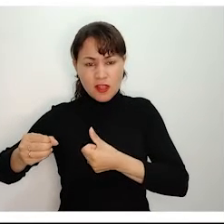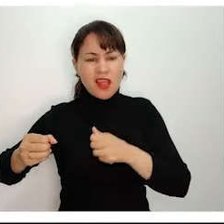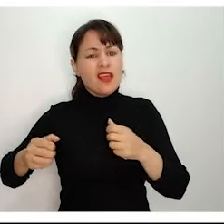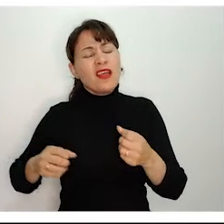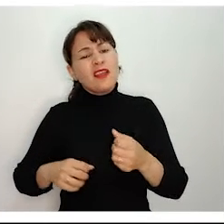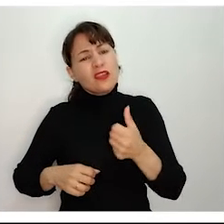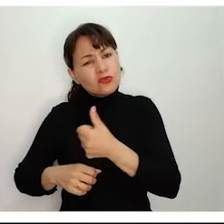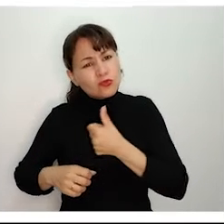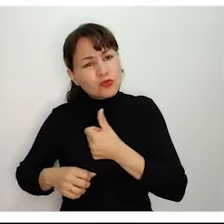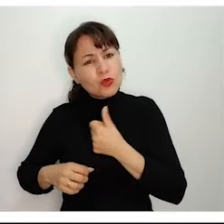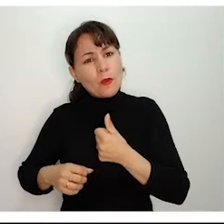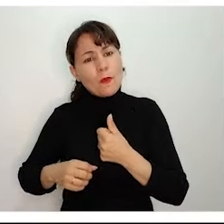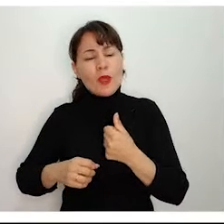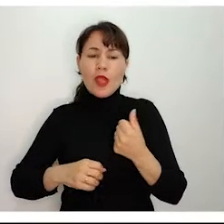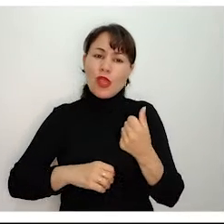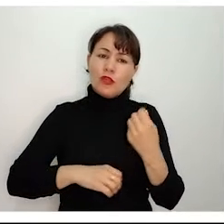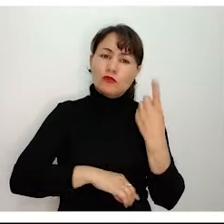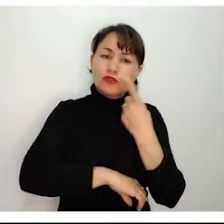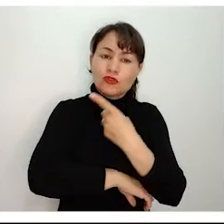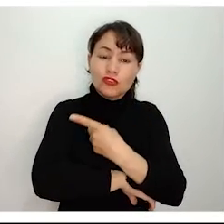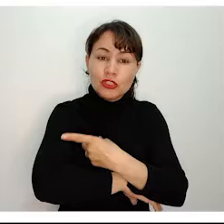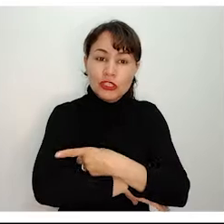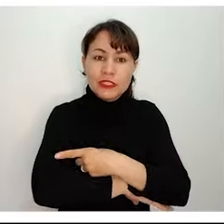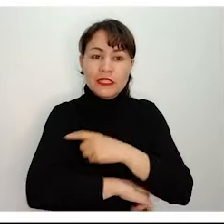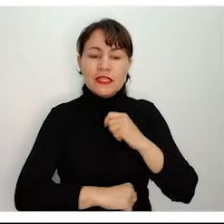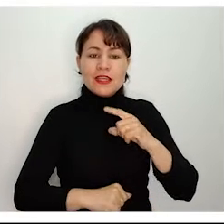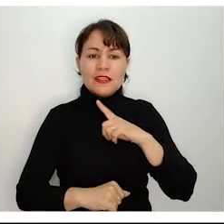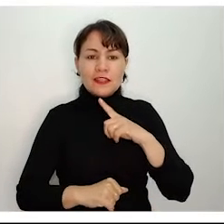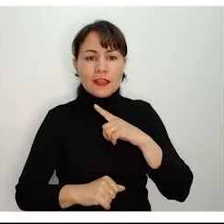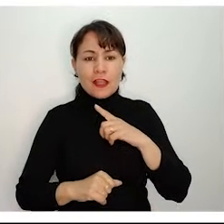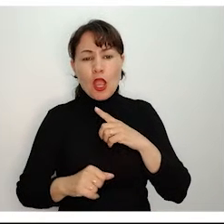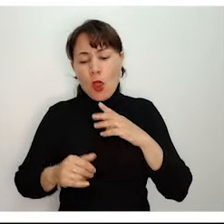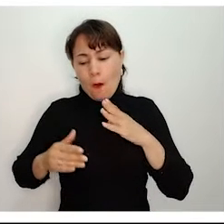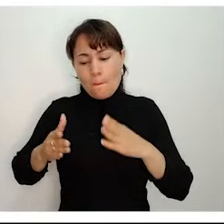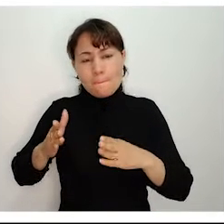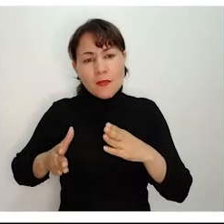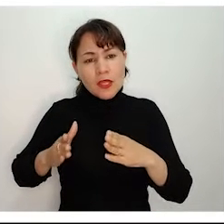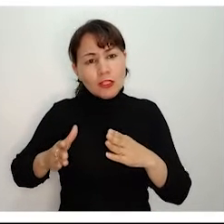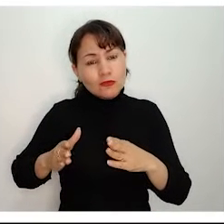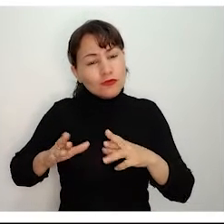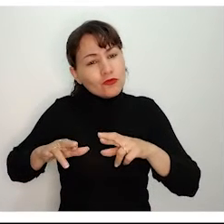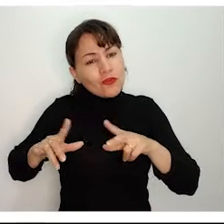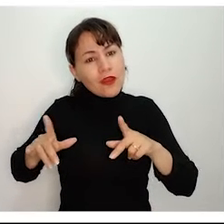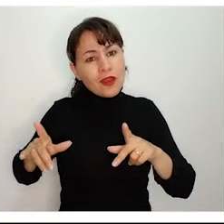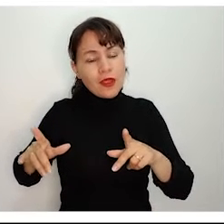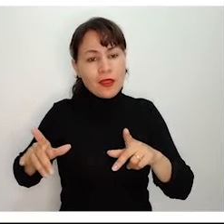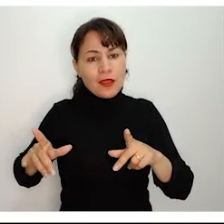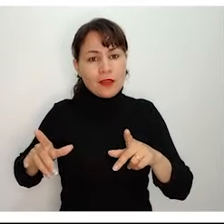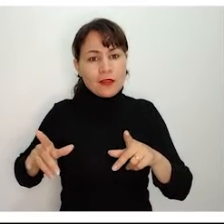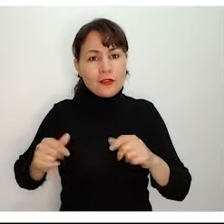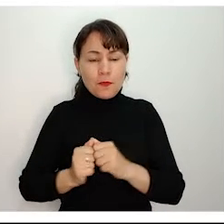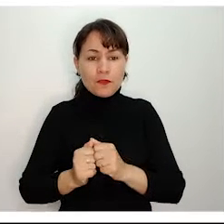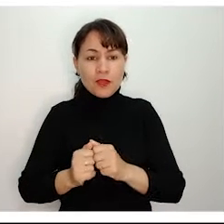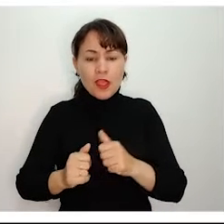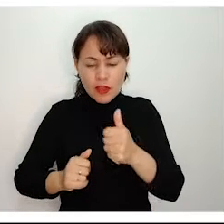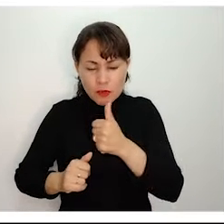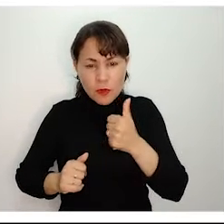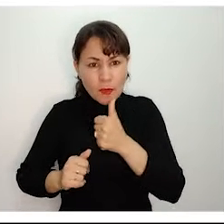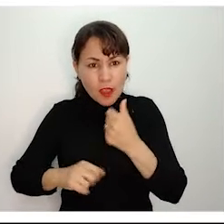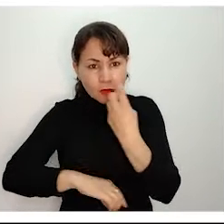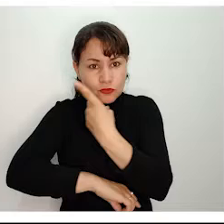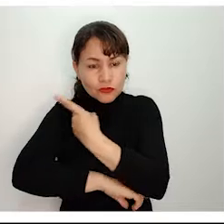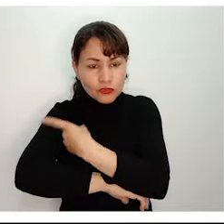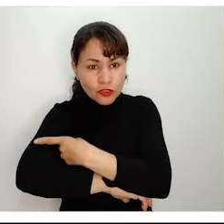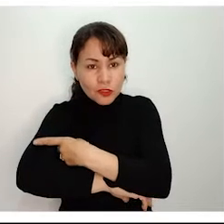infância, existem os primeiros 1000 dias, que são chamados de a época de ouro. Esses primeiros primeiros